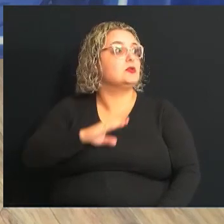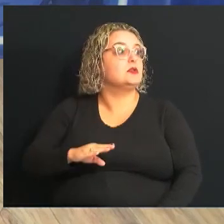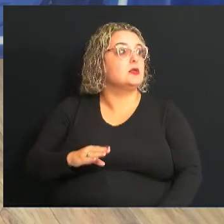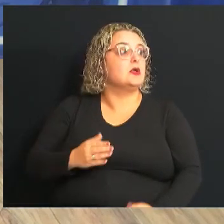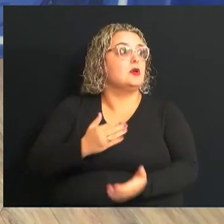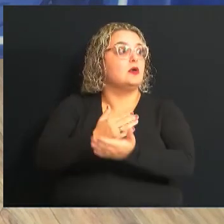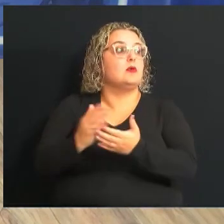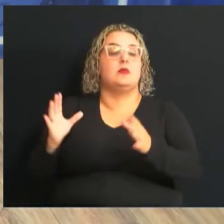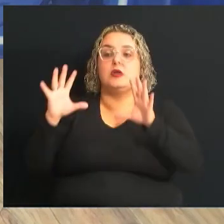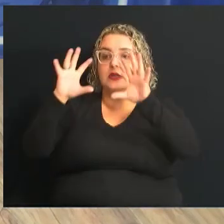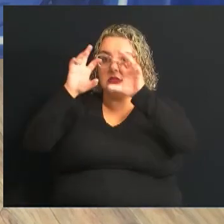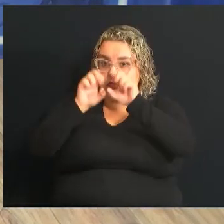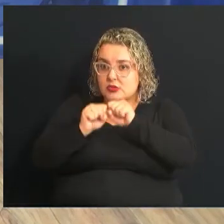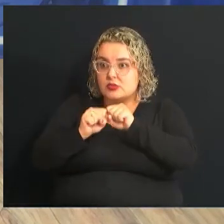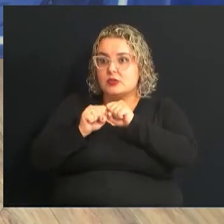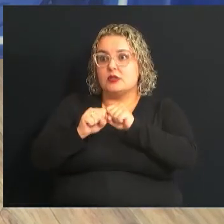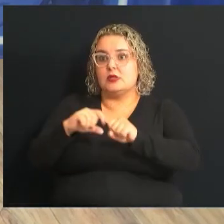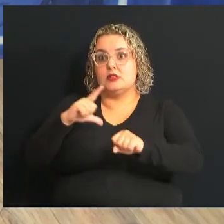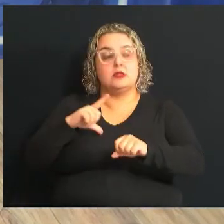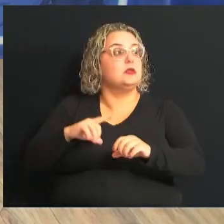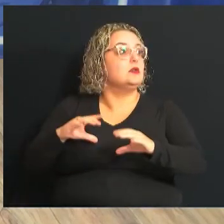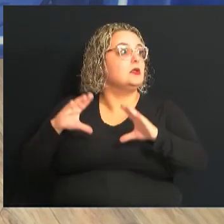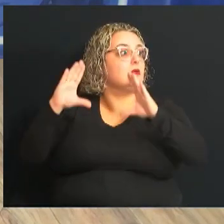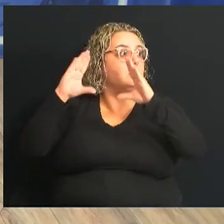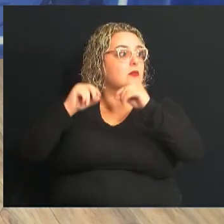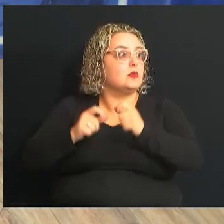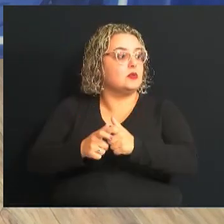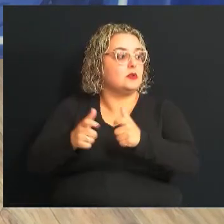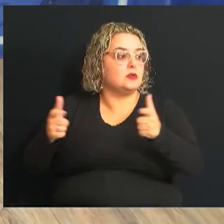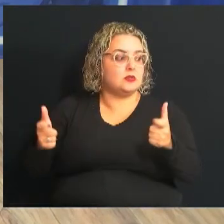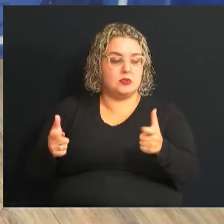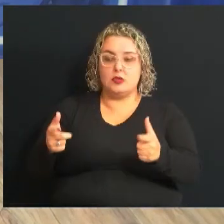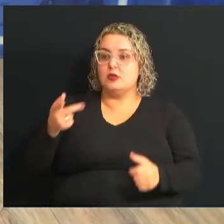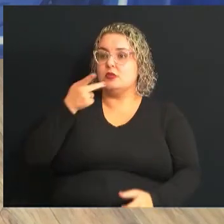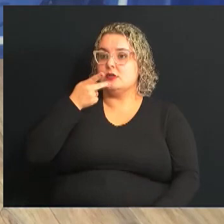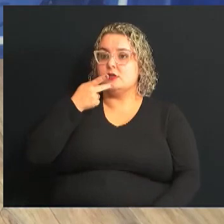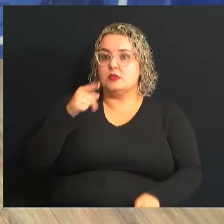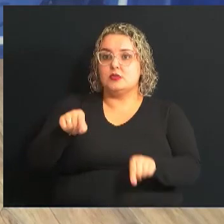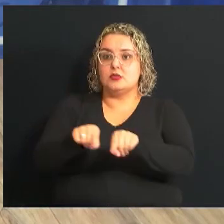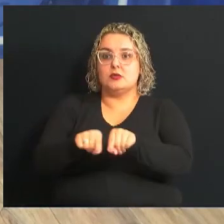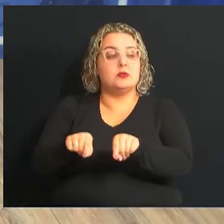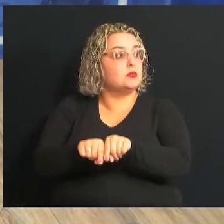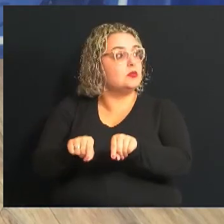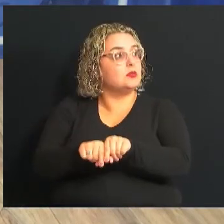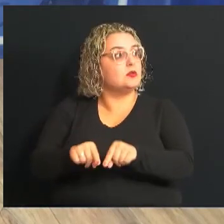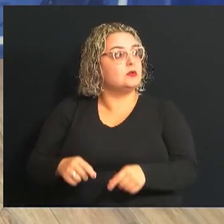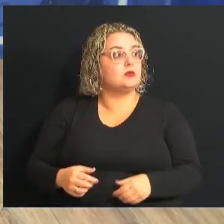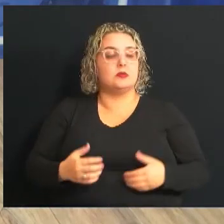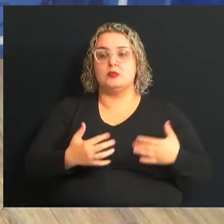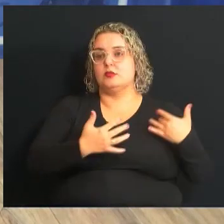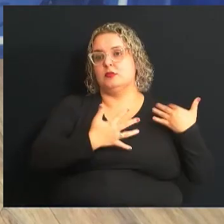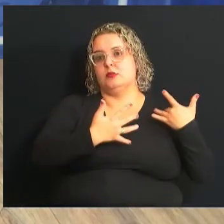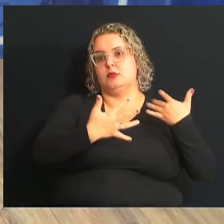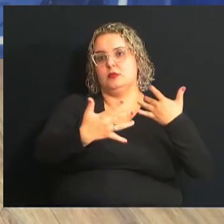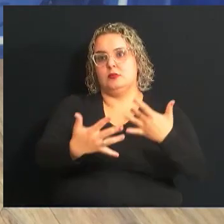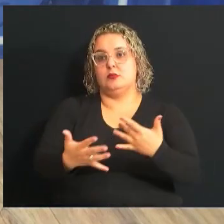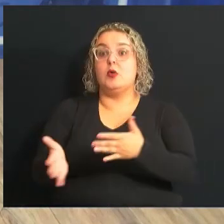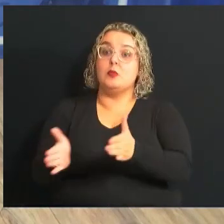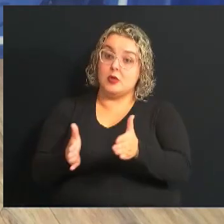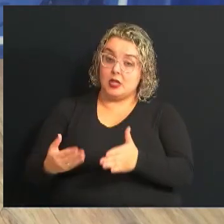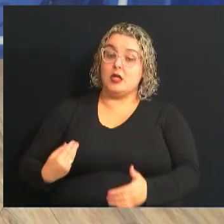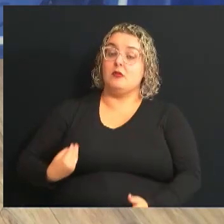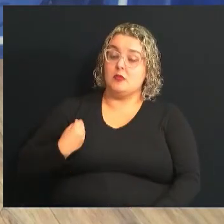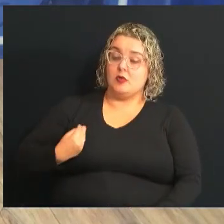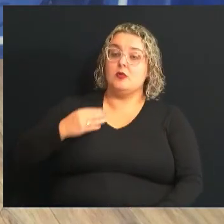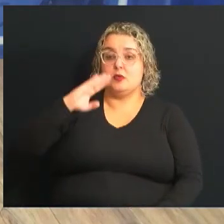anoitecer. Então, assim, você tem uma noite muito grande, acho que você citou isso também, né? Você, durante muito período, para quem vive aqui no Brasil,